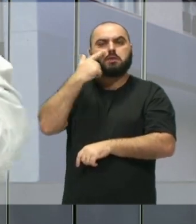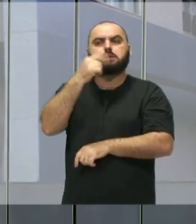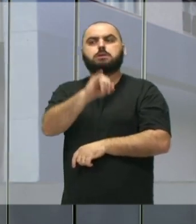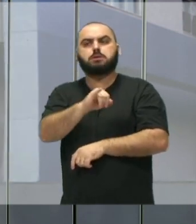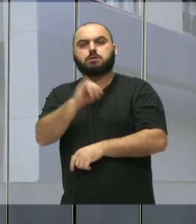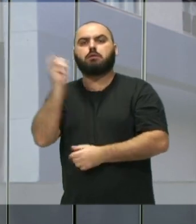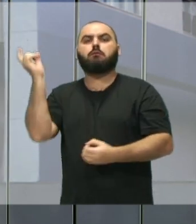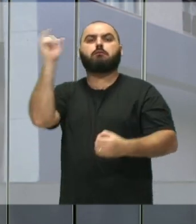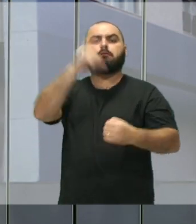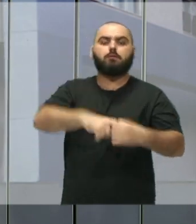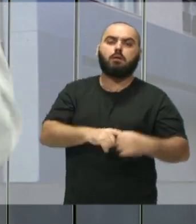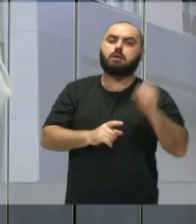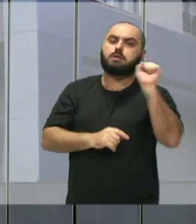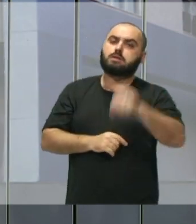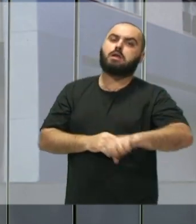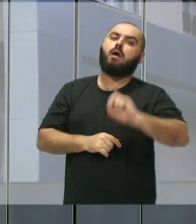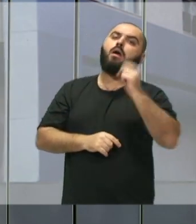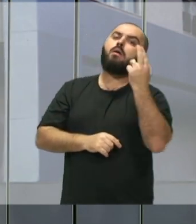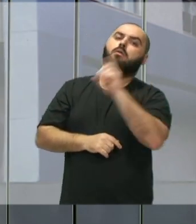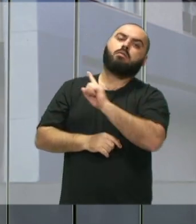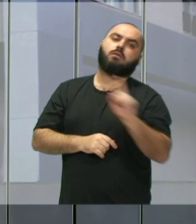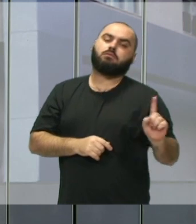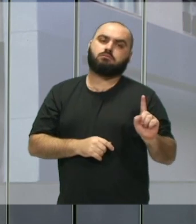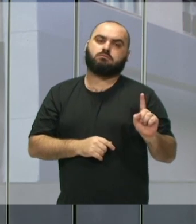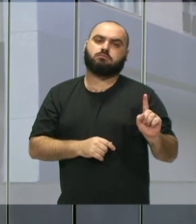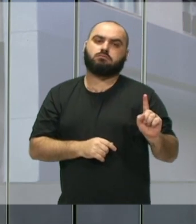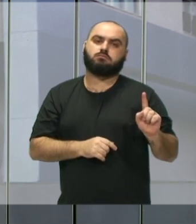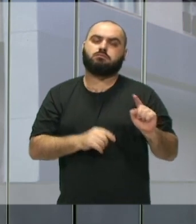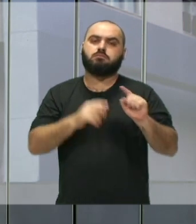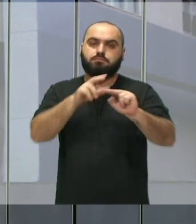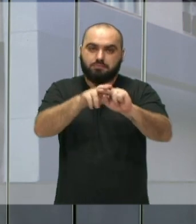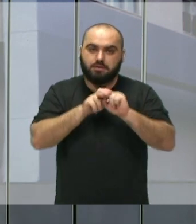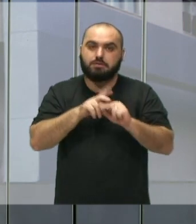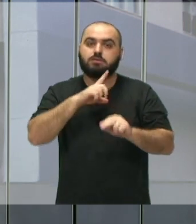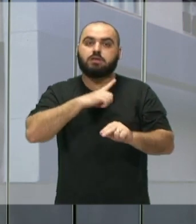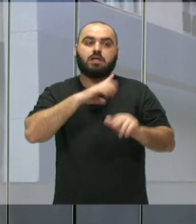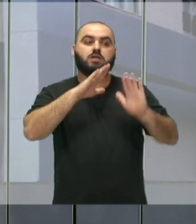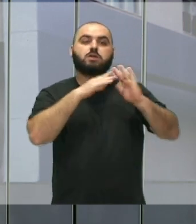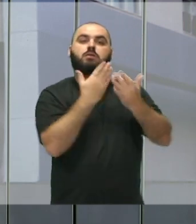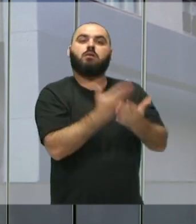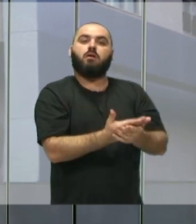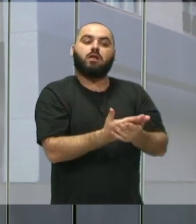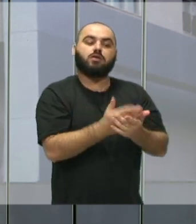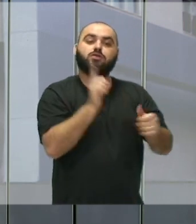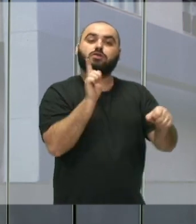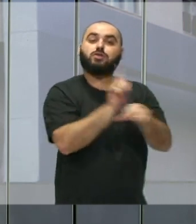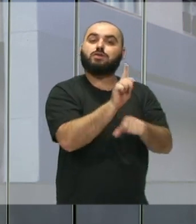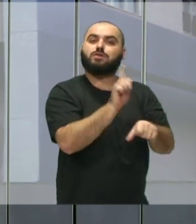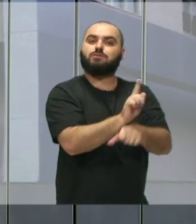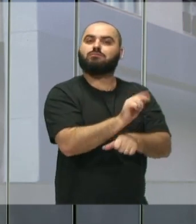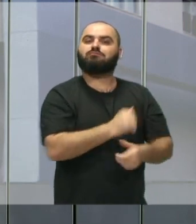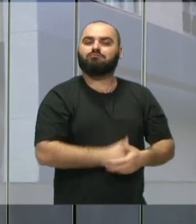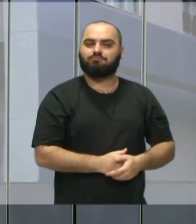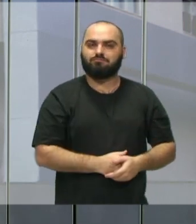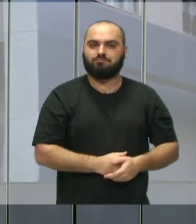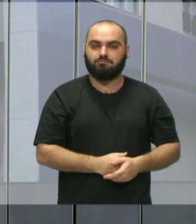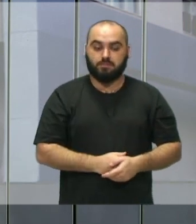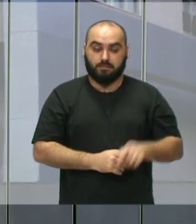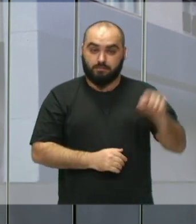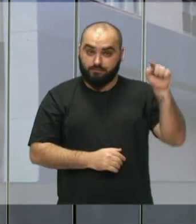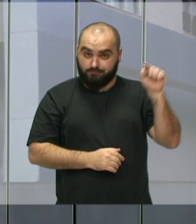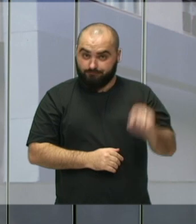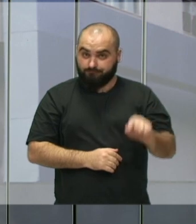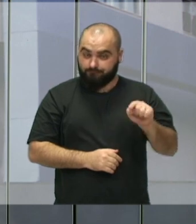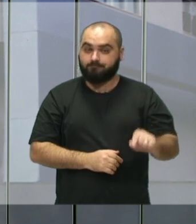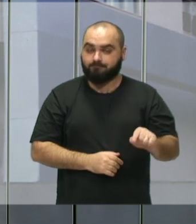ser reeleito ou não. Então você está tocando a escola com plano de gestão. Essa situação, ela